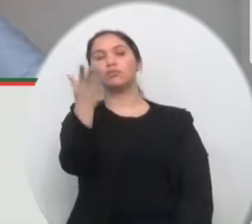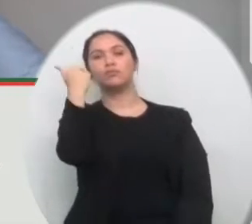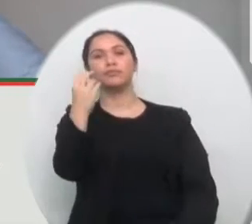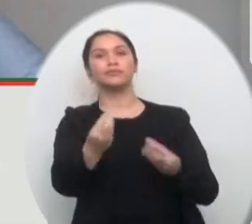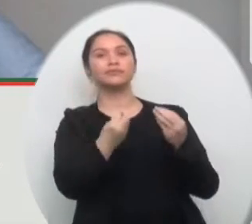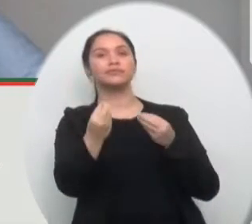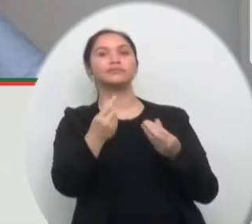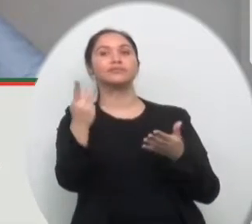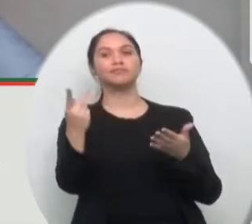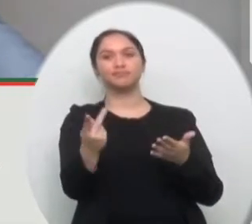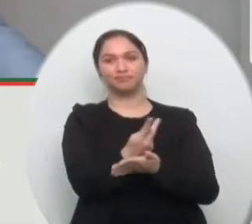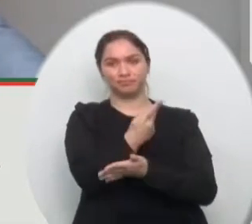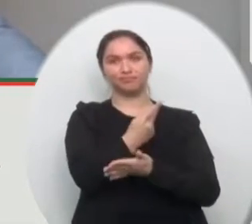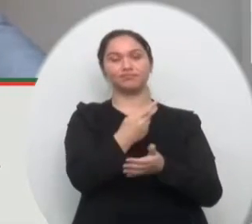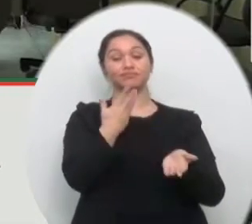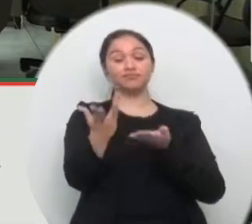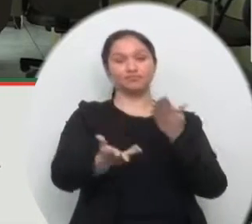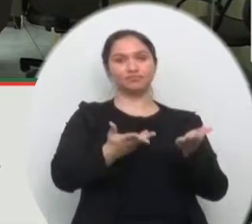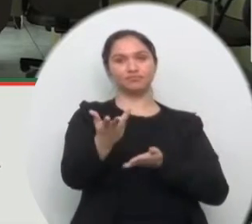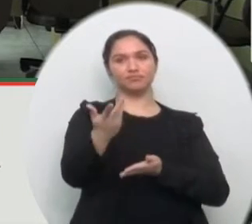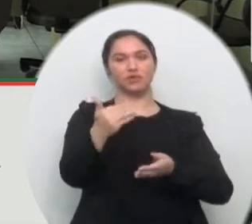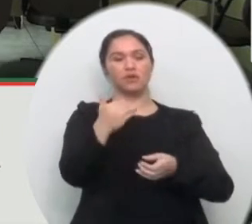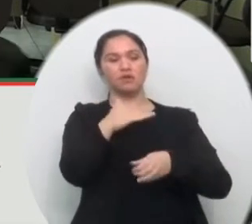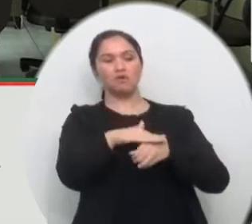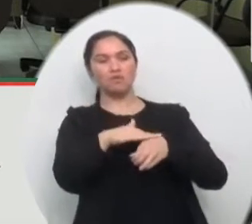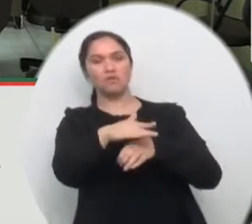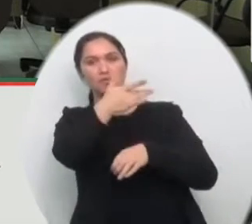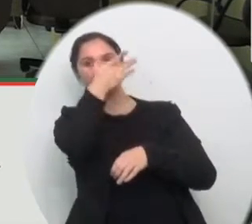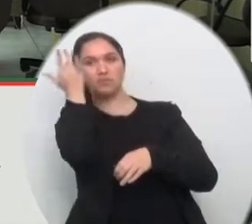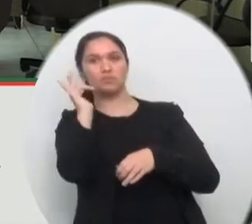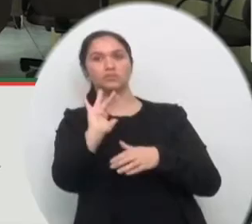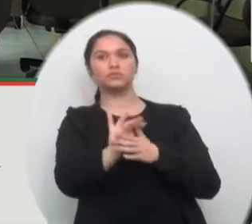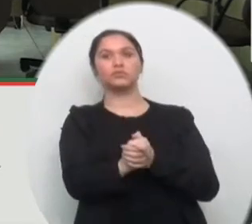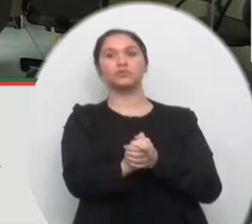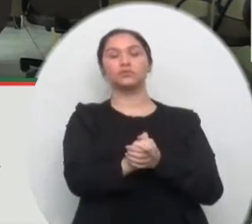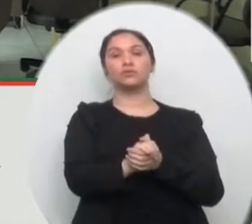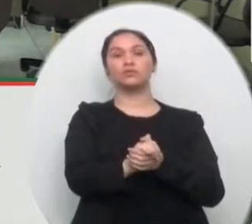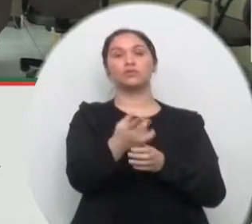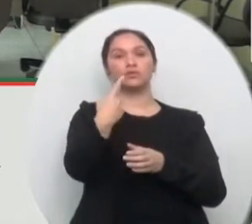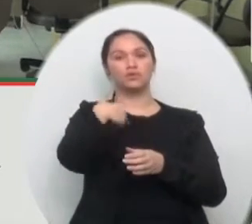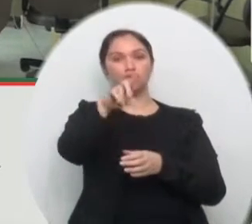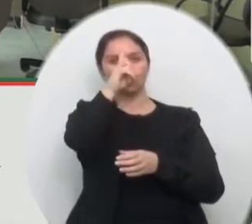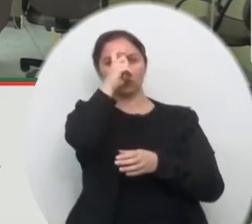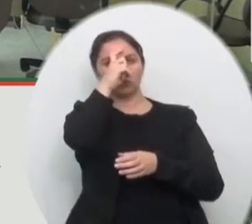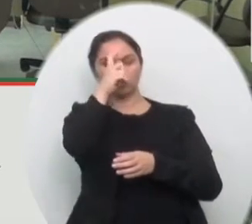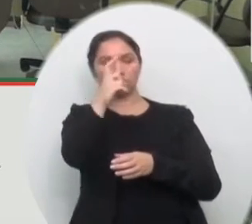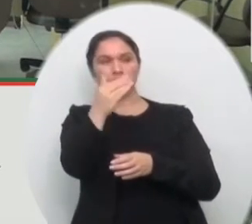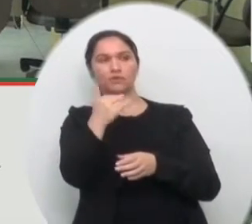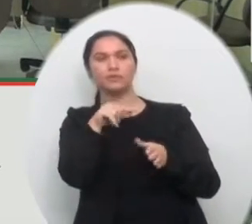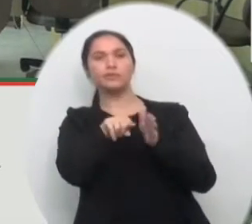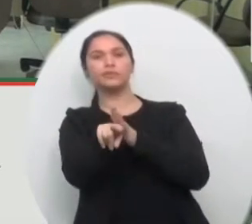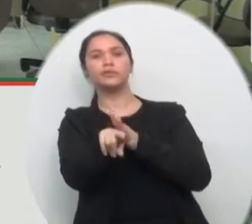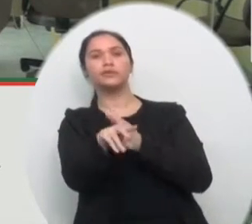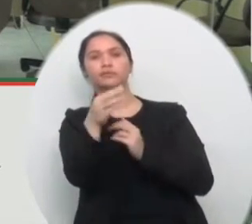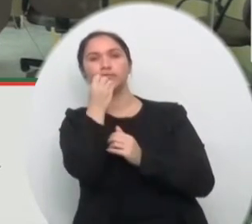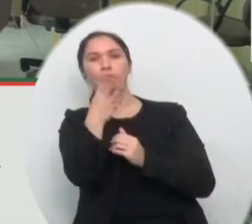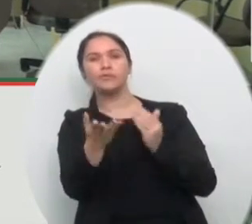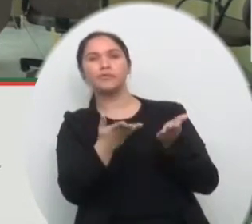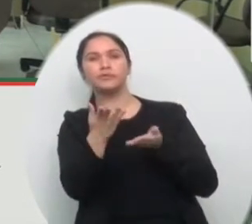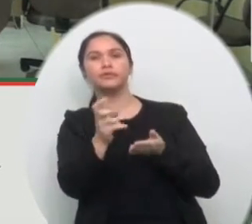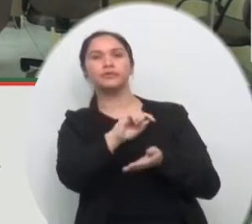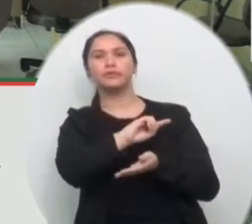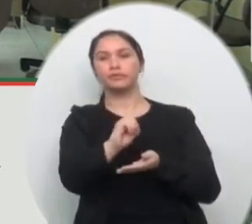atendidos. E isso não vai ser diferente em relação ao Maria Schmitz, para ver se ela vai